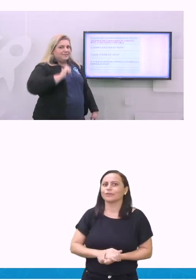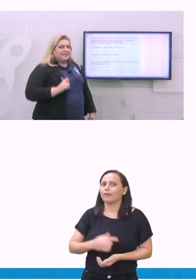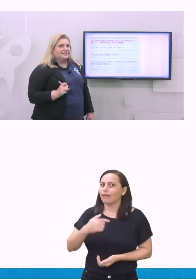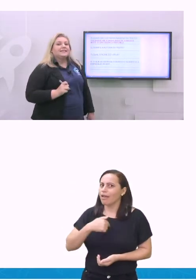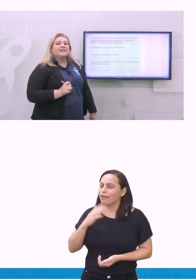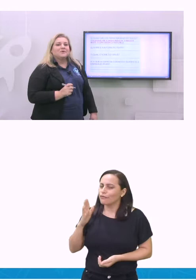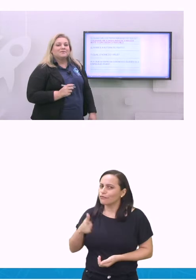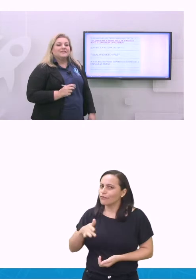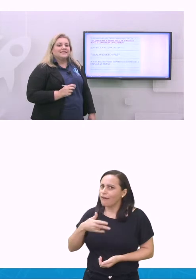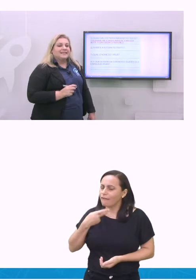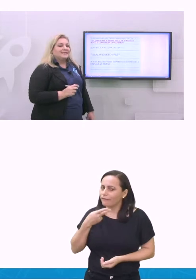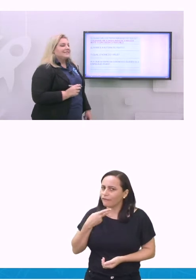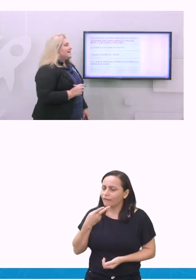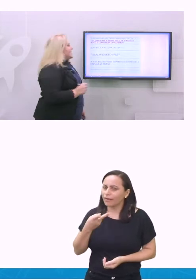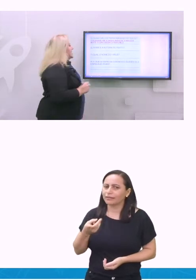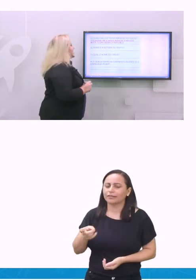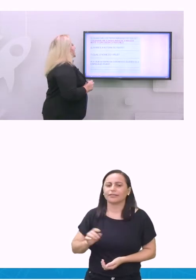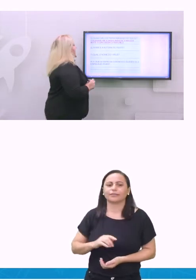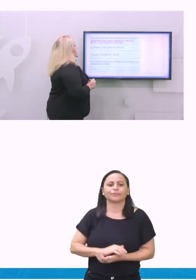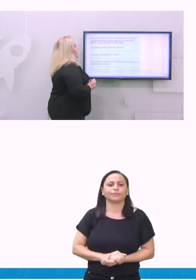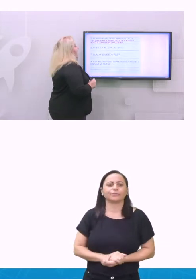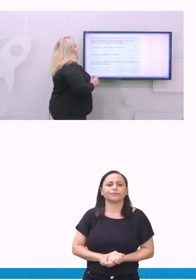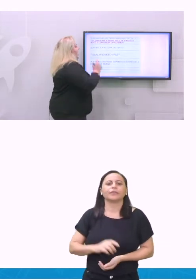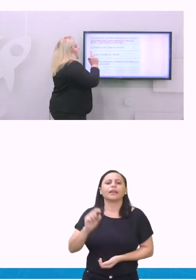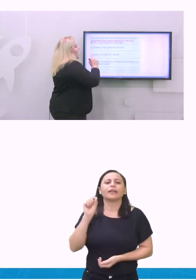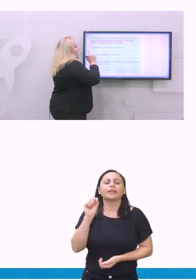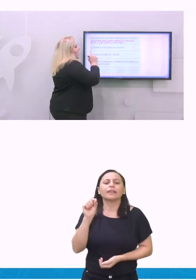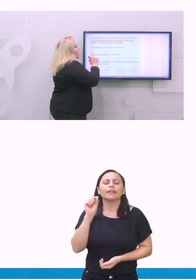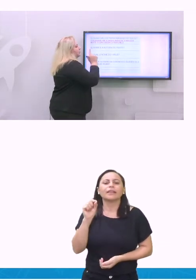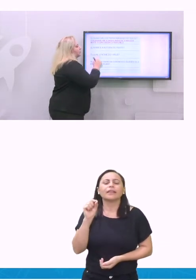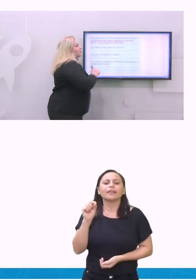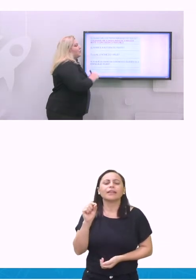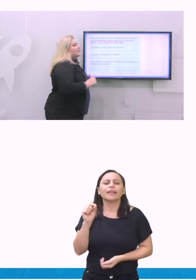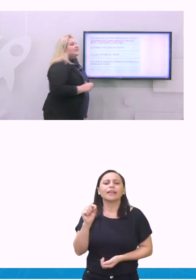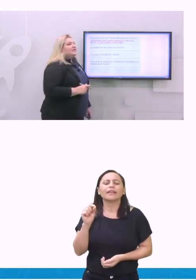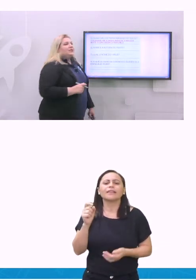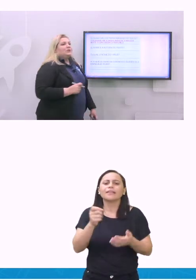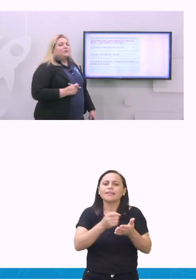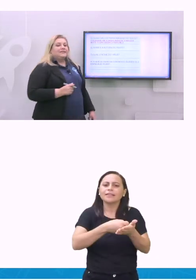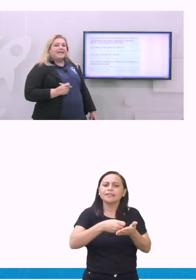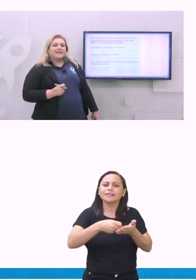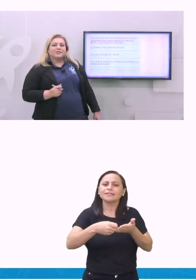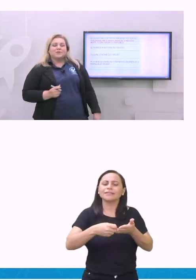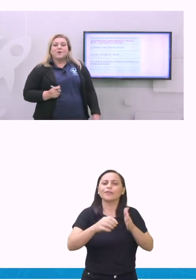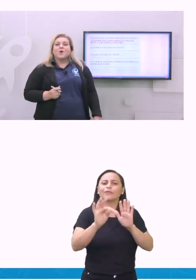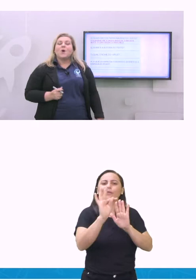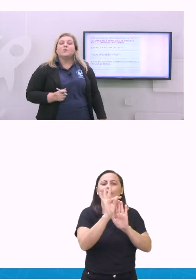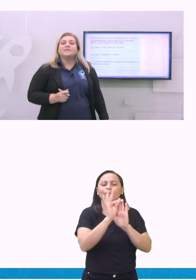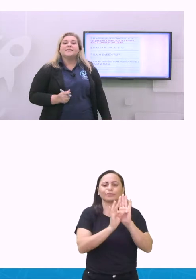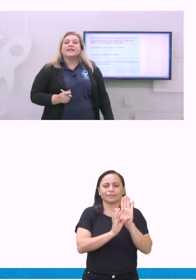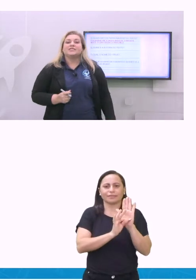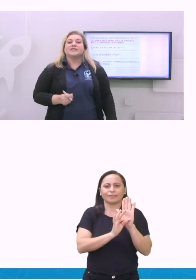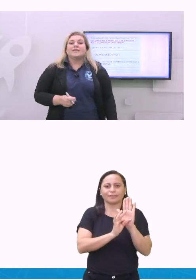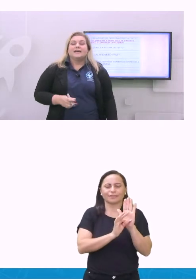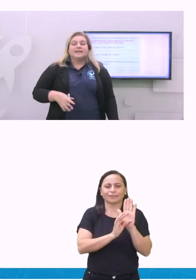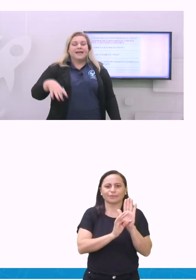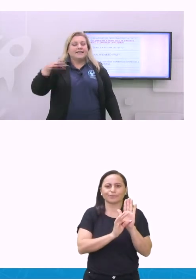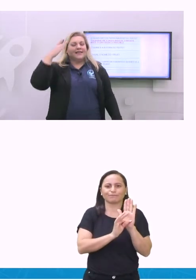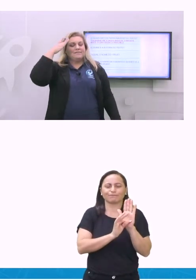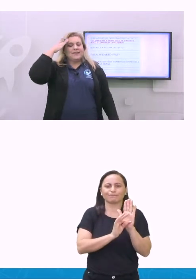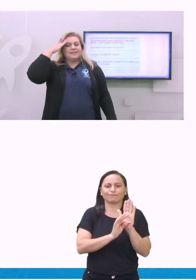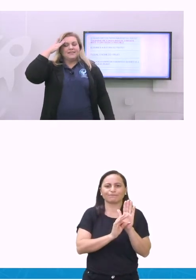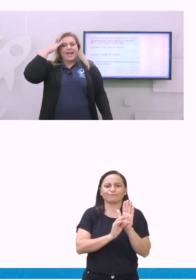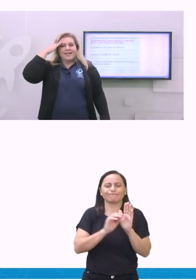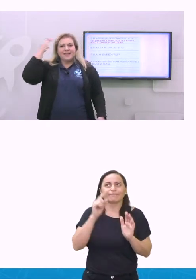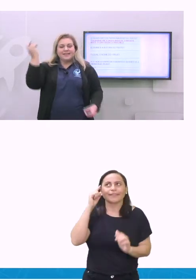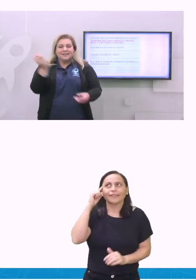várias vezes aqui com vocês. Quem é a autora do texto? Ou seja, quem